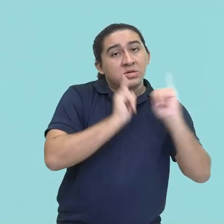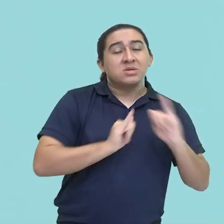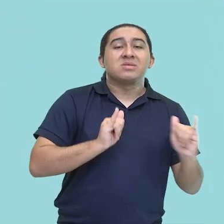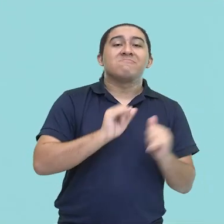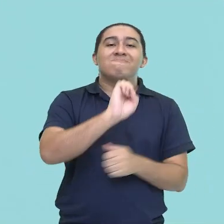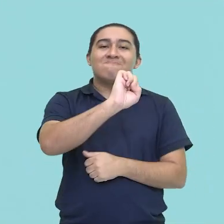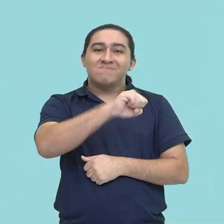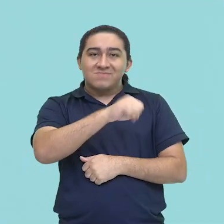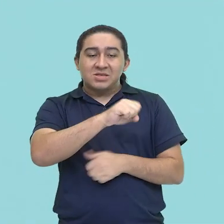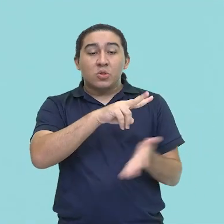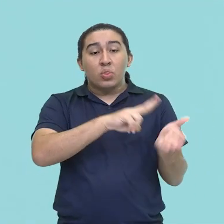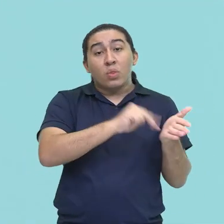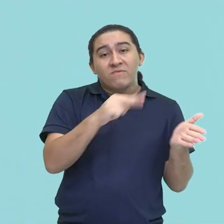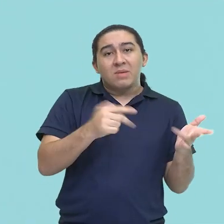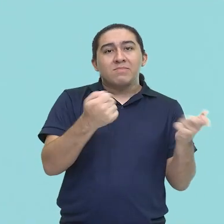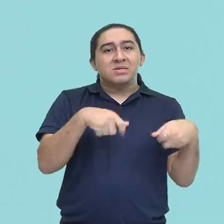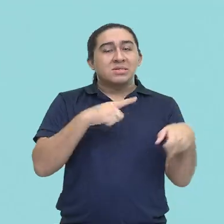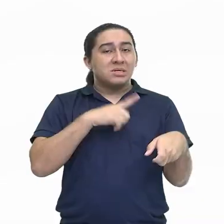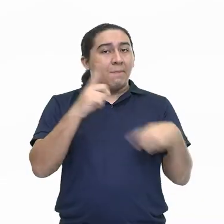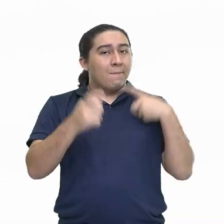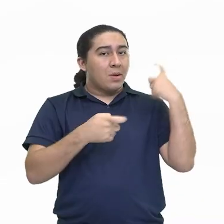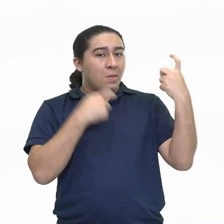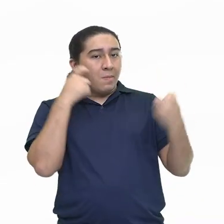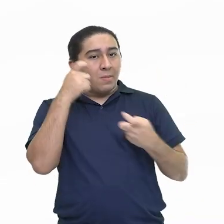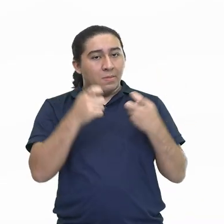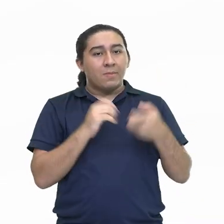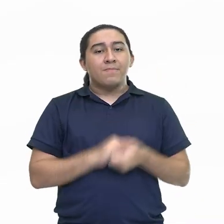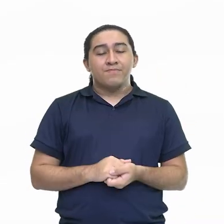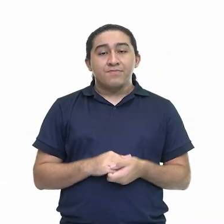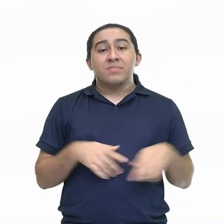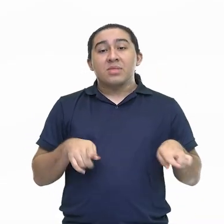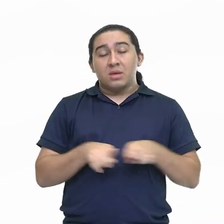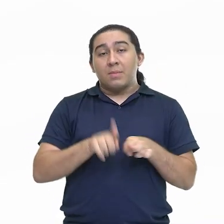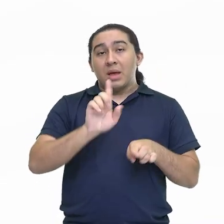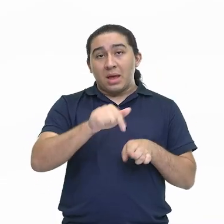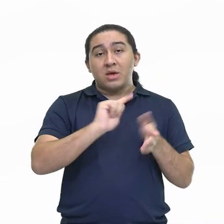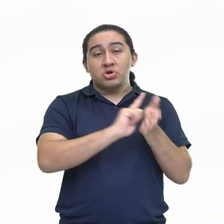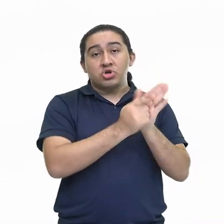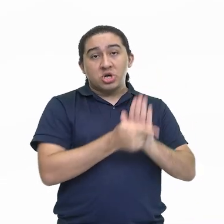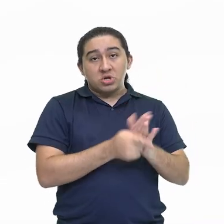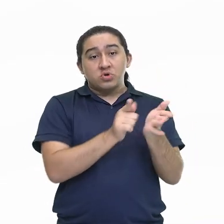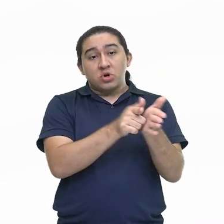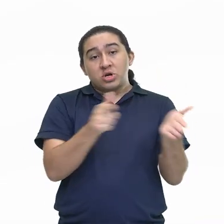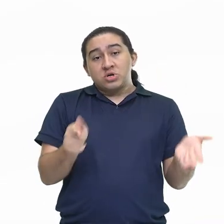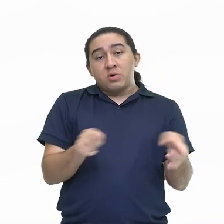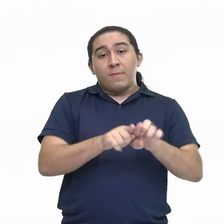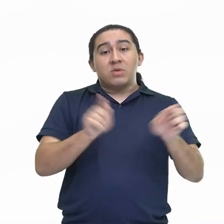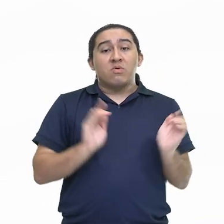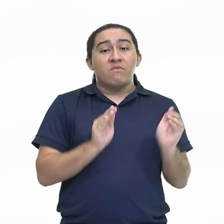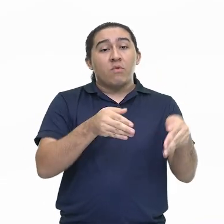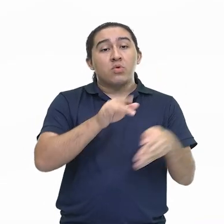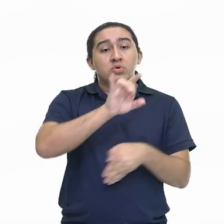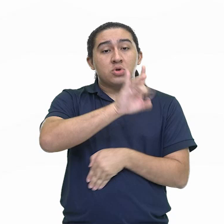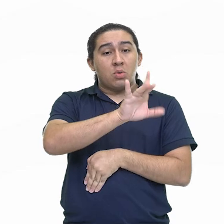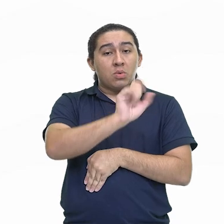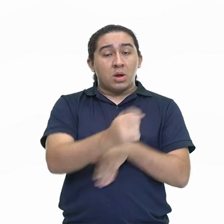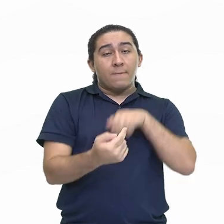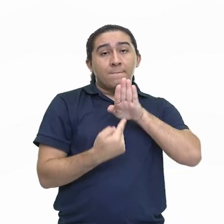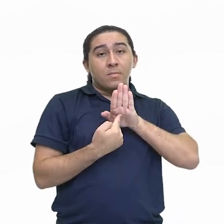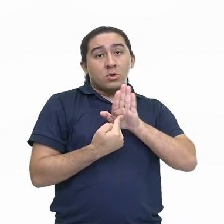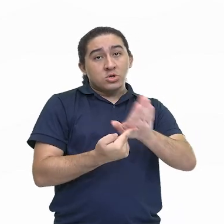essa preocupação. Também é do gênero jornalístico, mas se foca somente